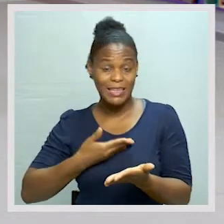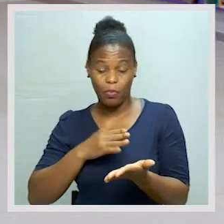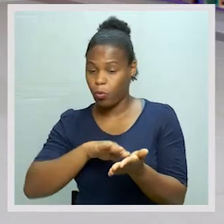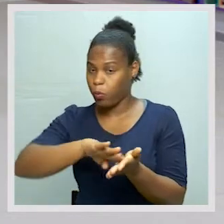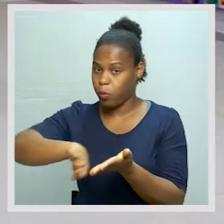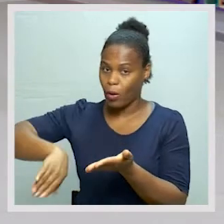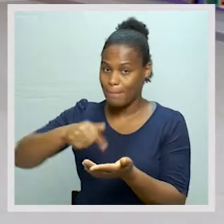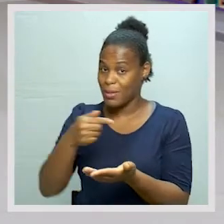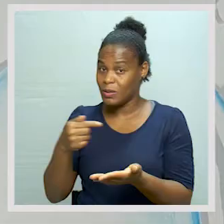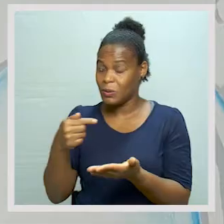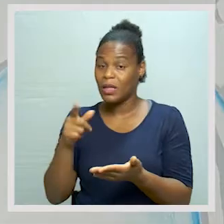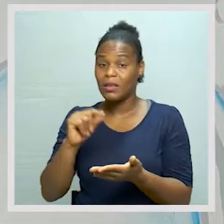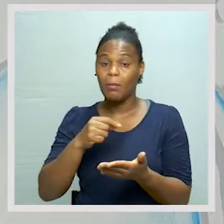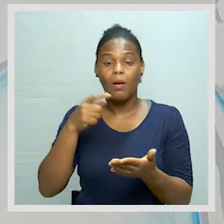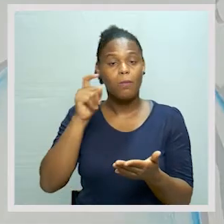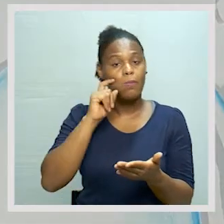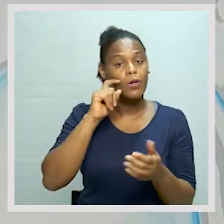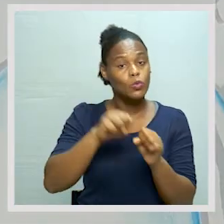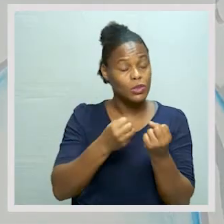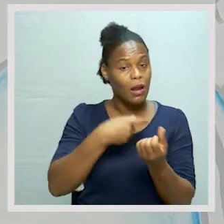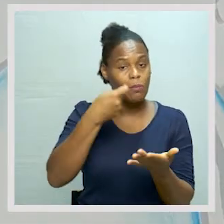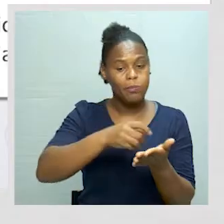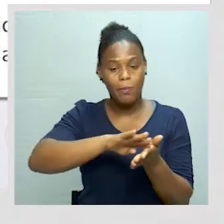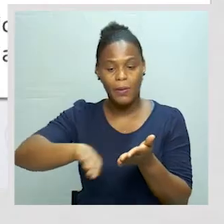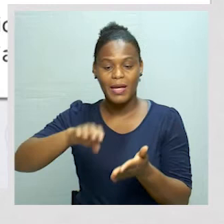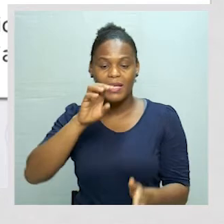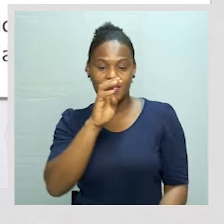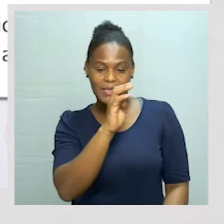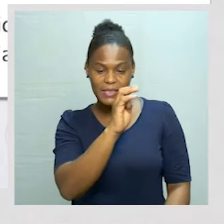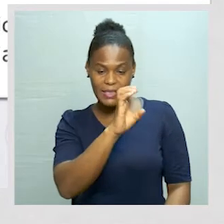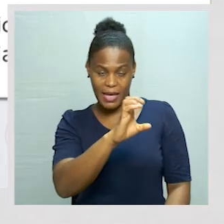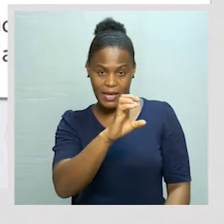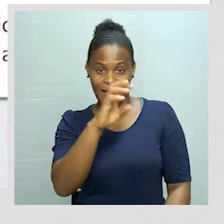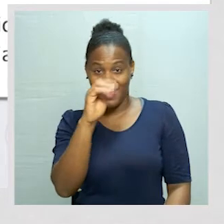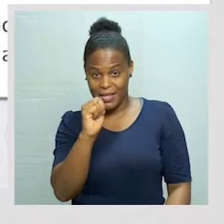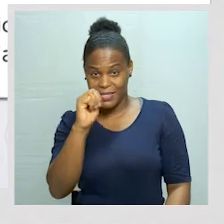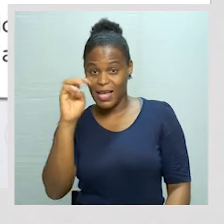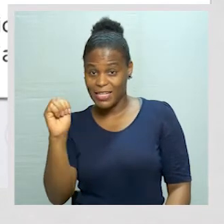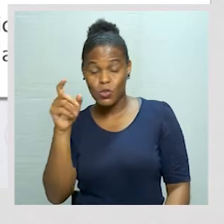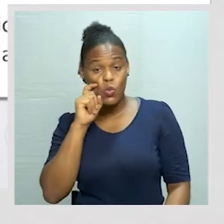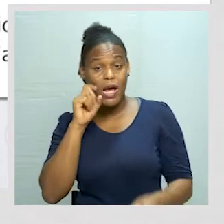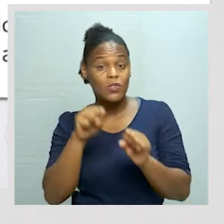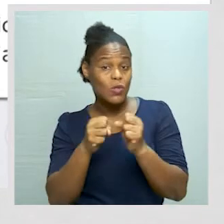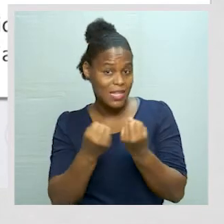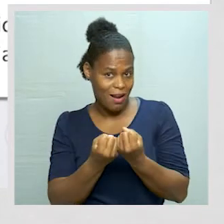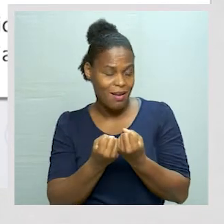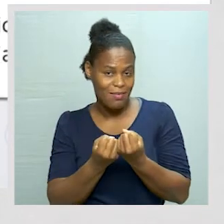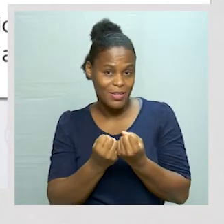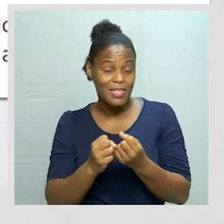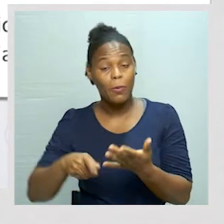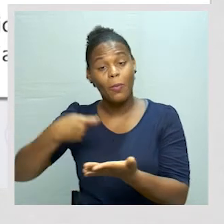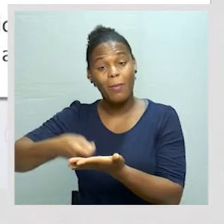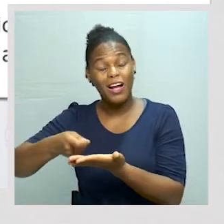tirar as contribuições para a segurança social, que nós chamamos de CSS. Portanto, as contribuições para a